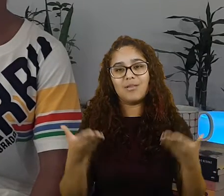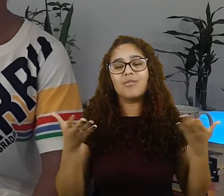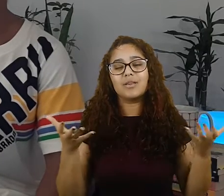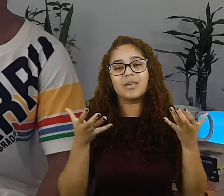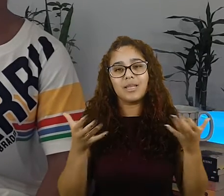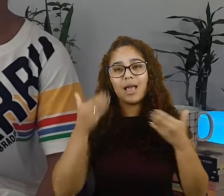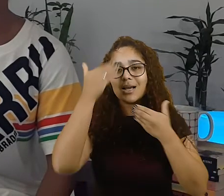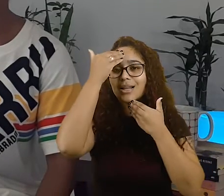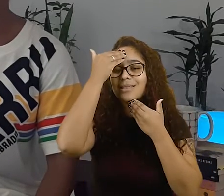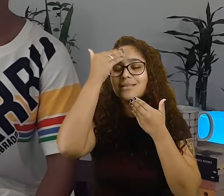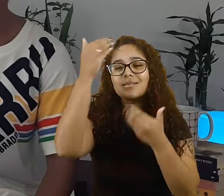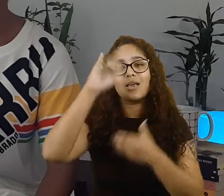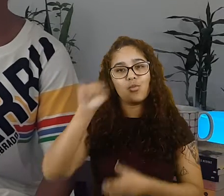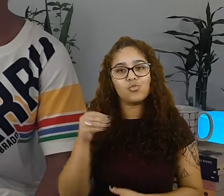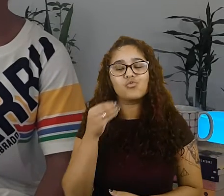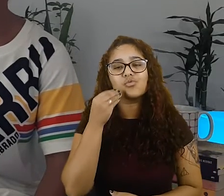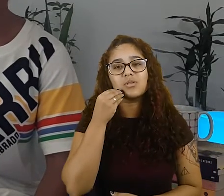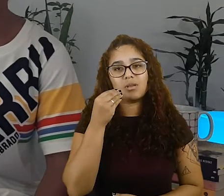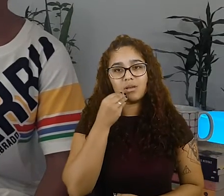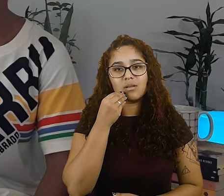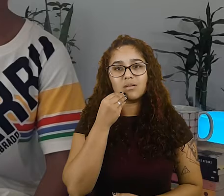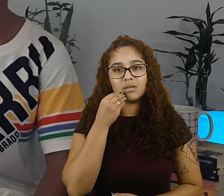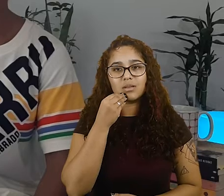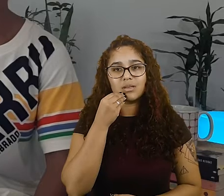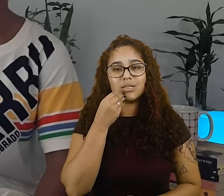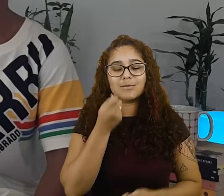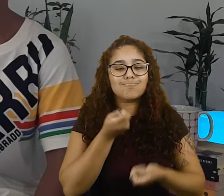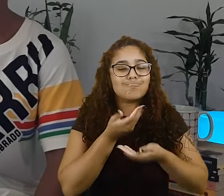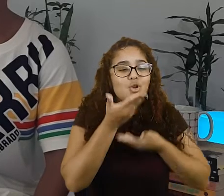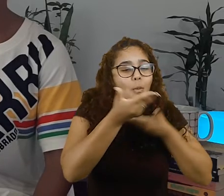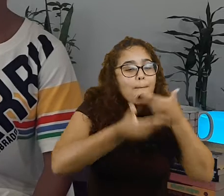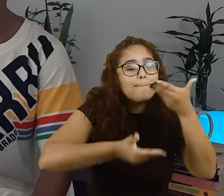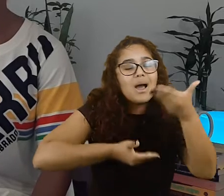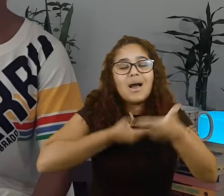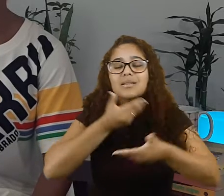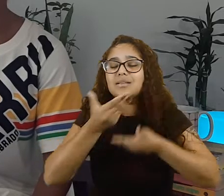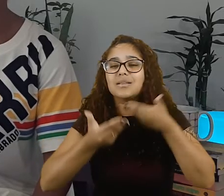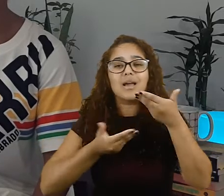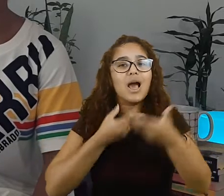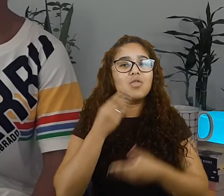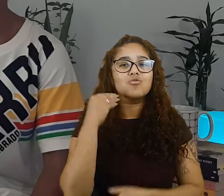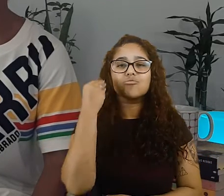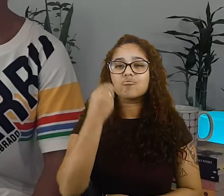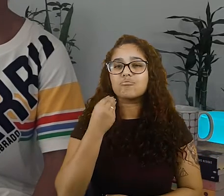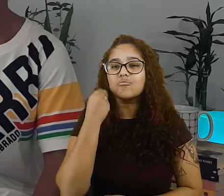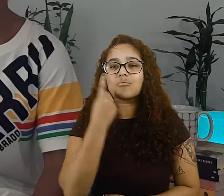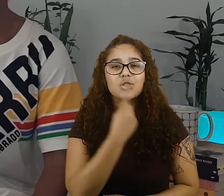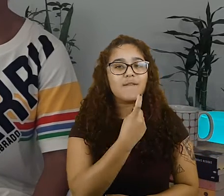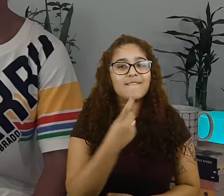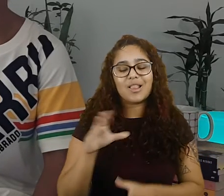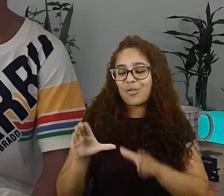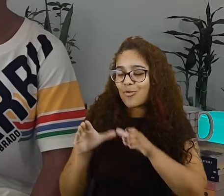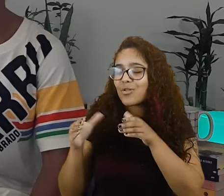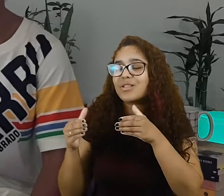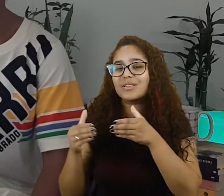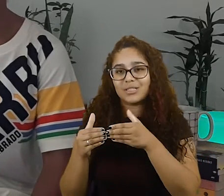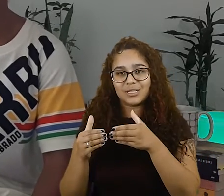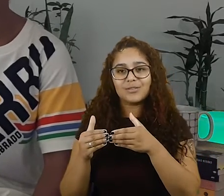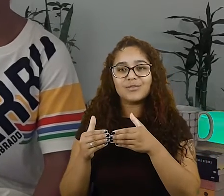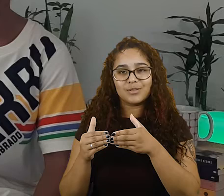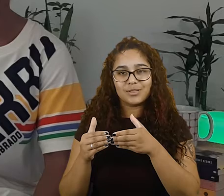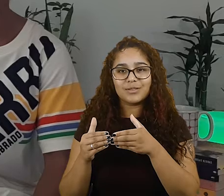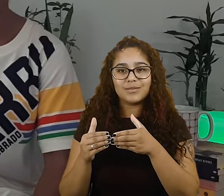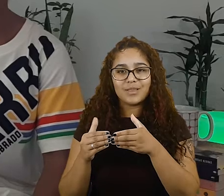aqui. Eu gostaria de agradecer a oportunidade de poder estar compartilhando saberes, conhecimentos individuais